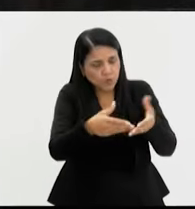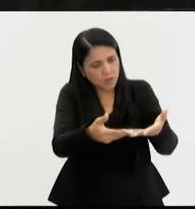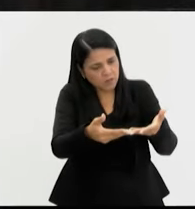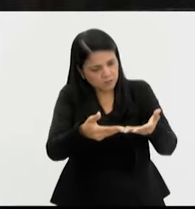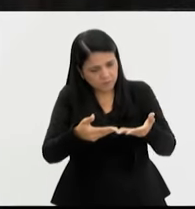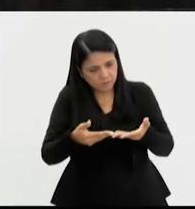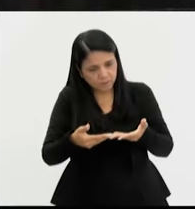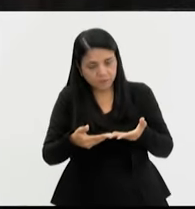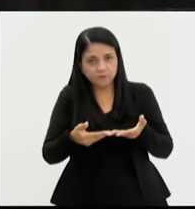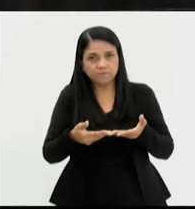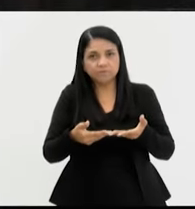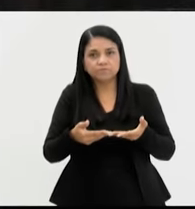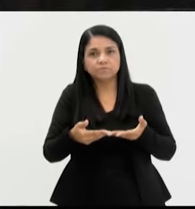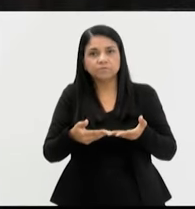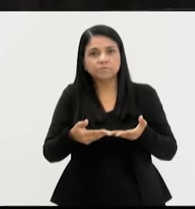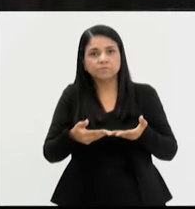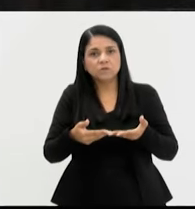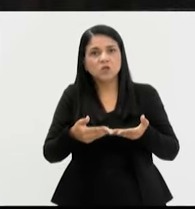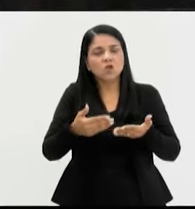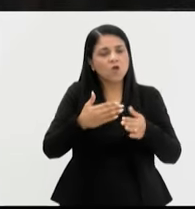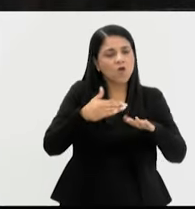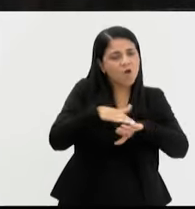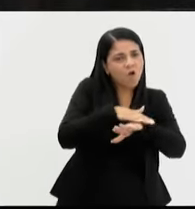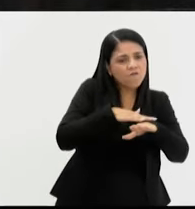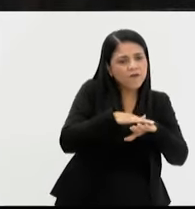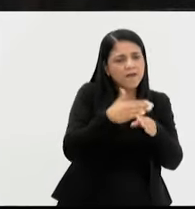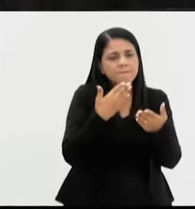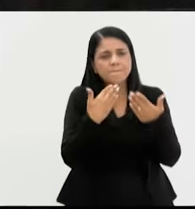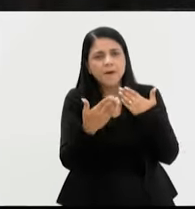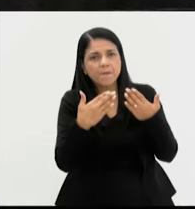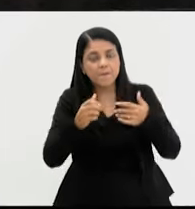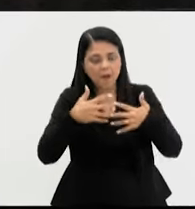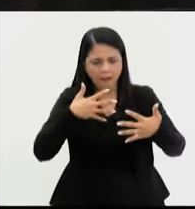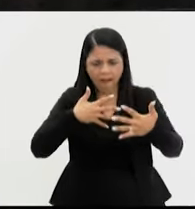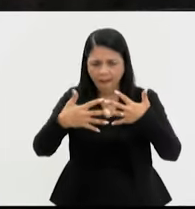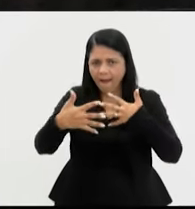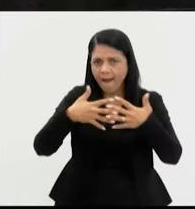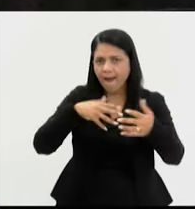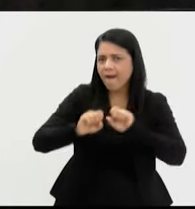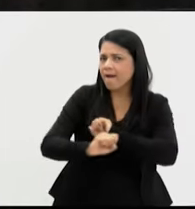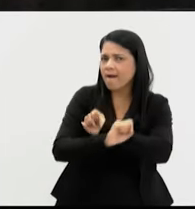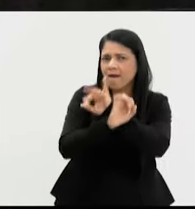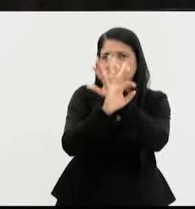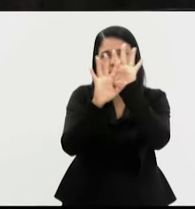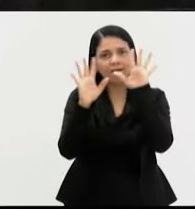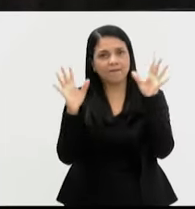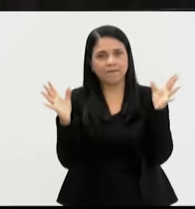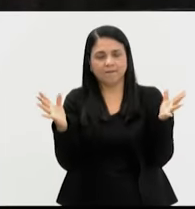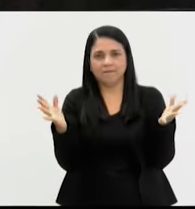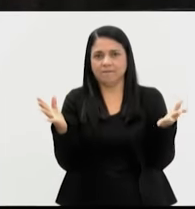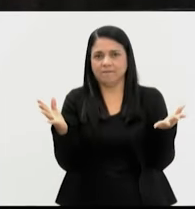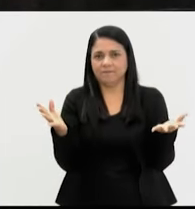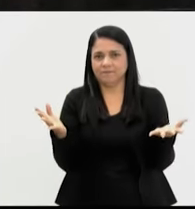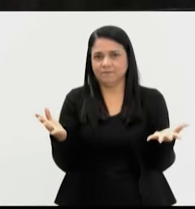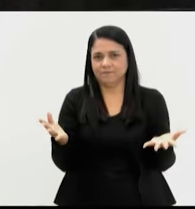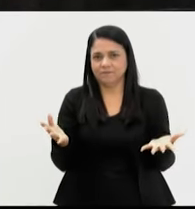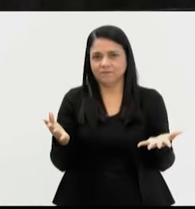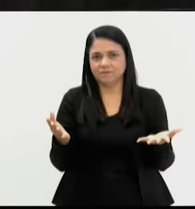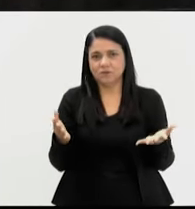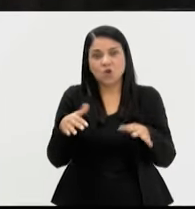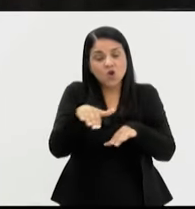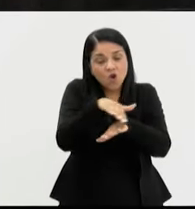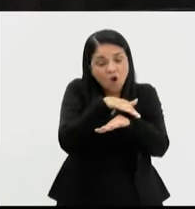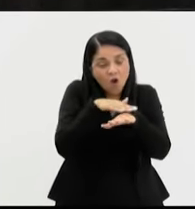e abrir uma conversa transparente e Clara porque